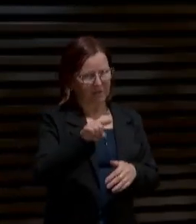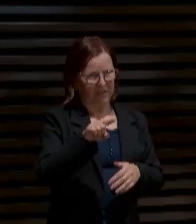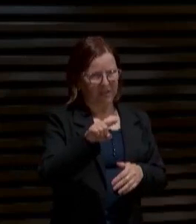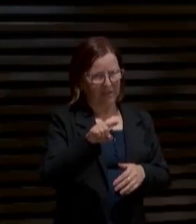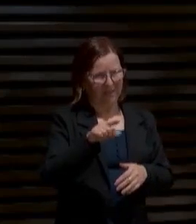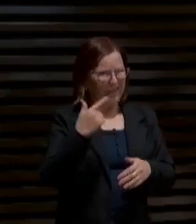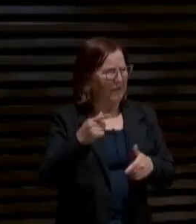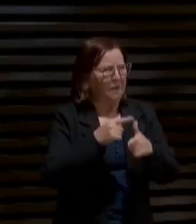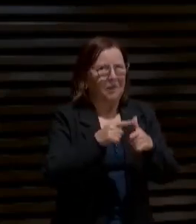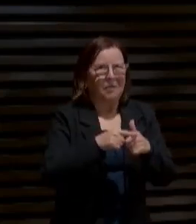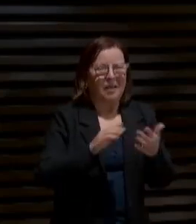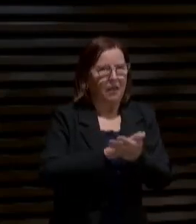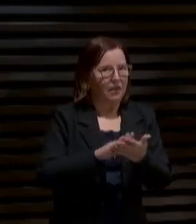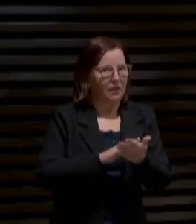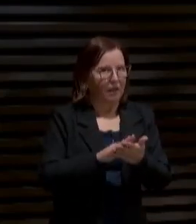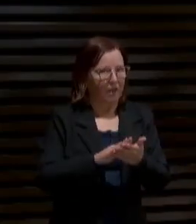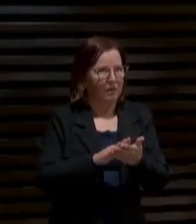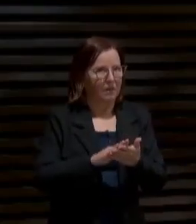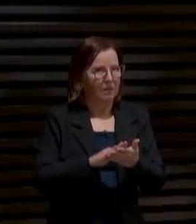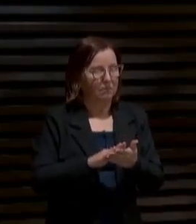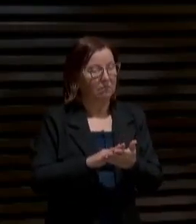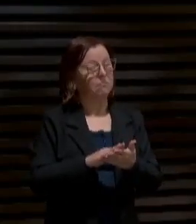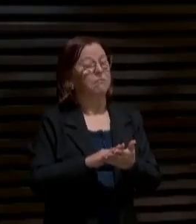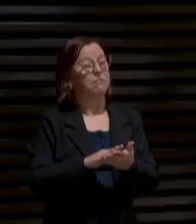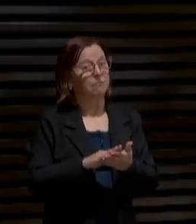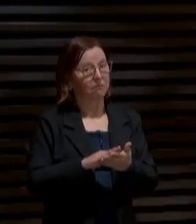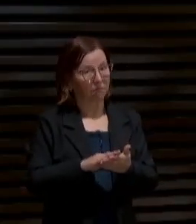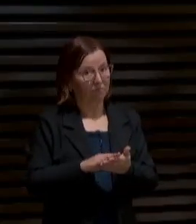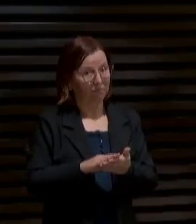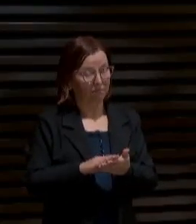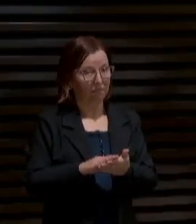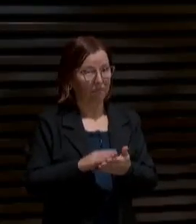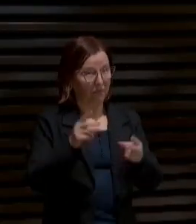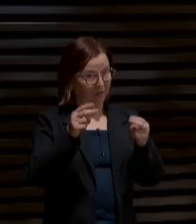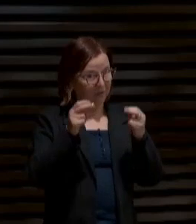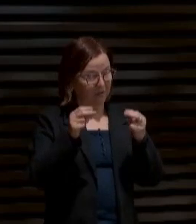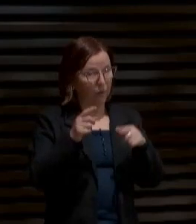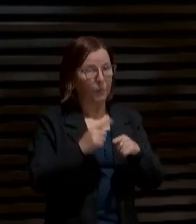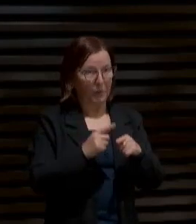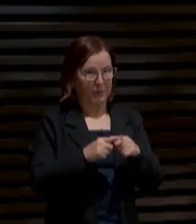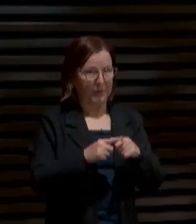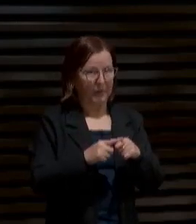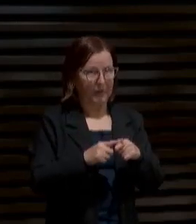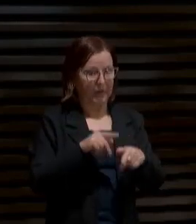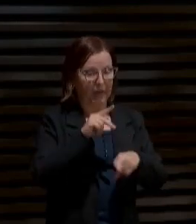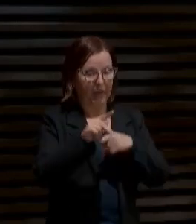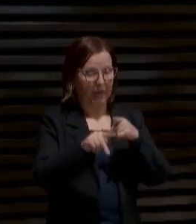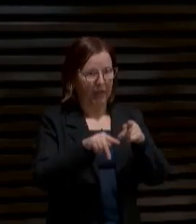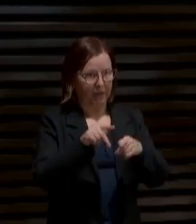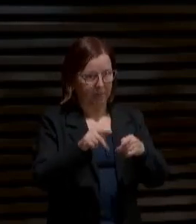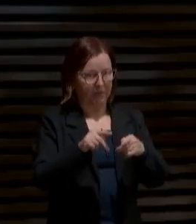nadinha e verifique aí porque os que são de Cristo vão ser perseguidos bom tem problema